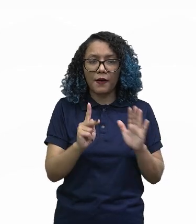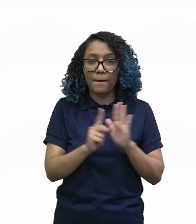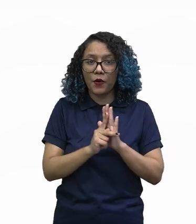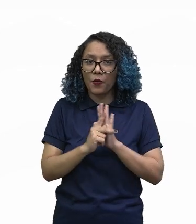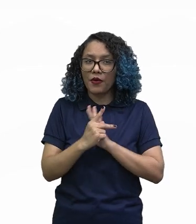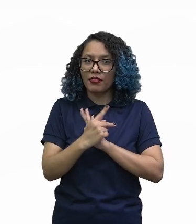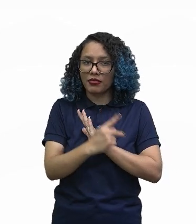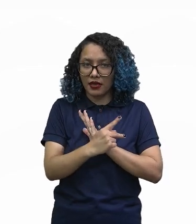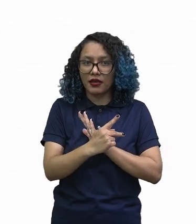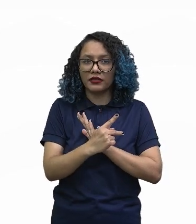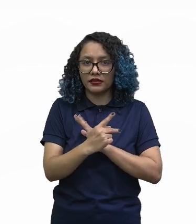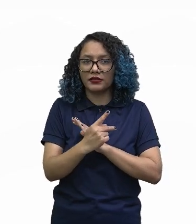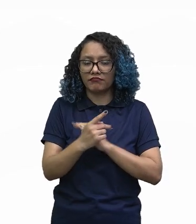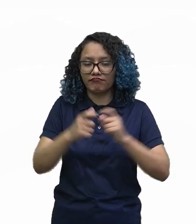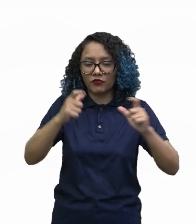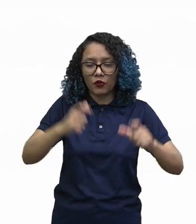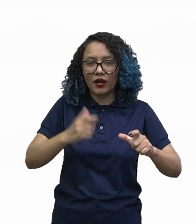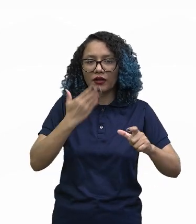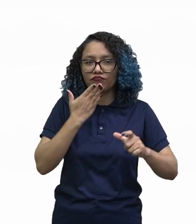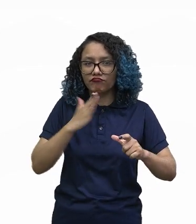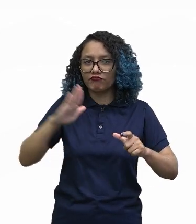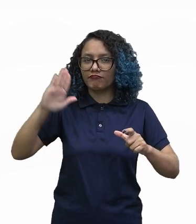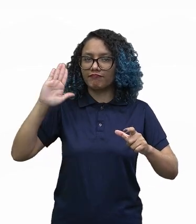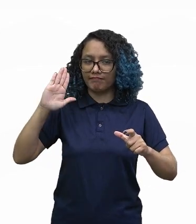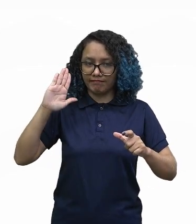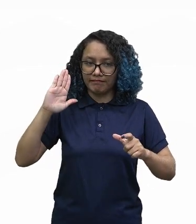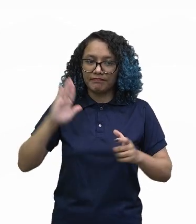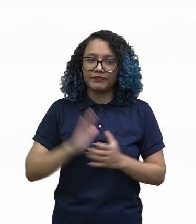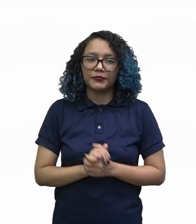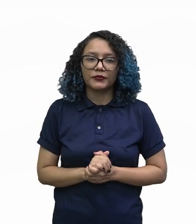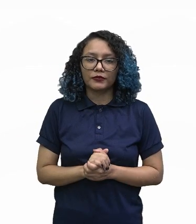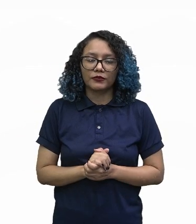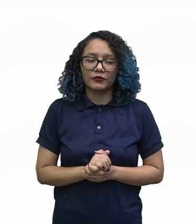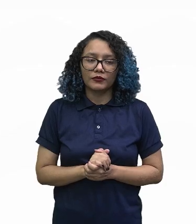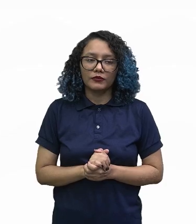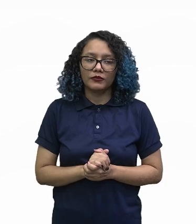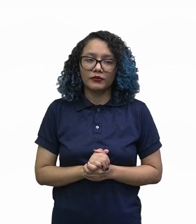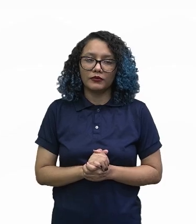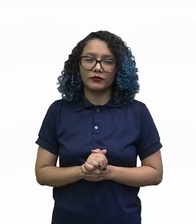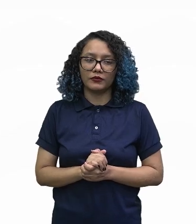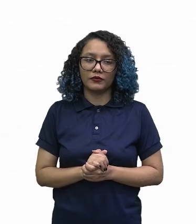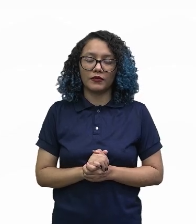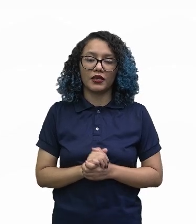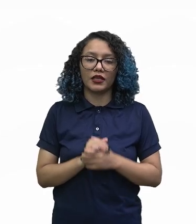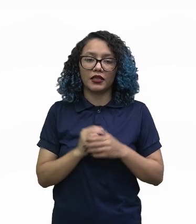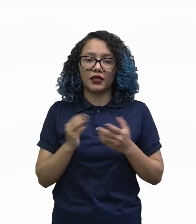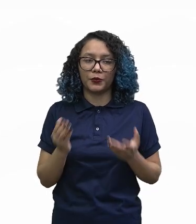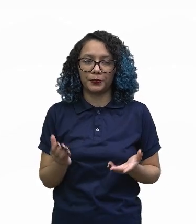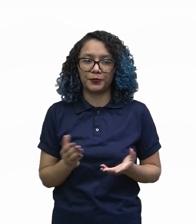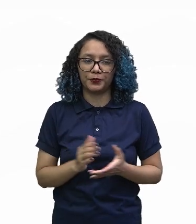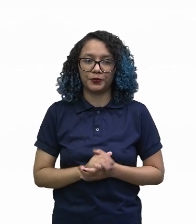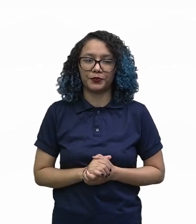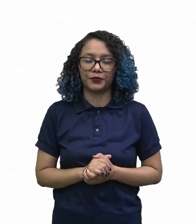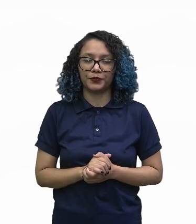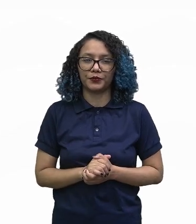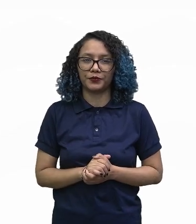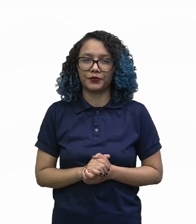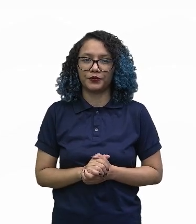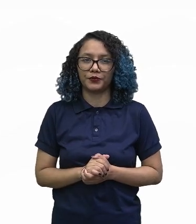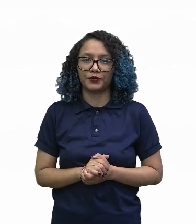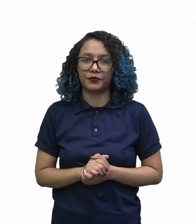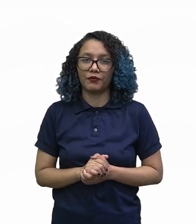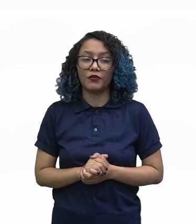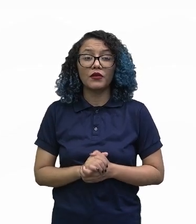terra prometida, tá? Logo, esse movimento que pregava a igualdade entre os seus membros